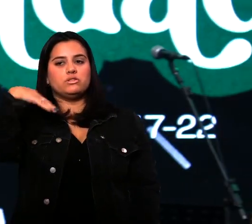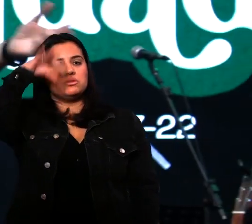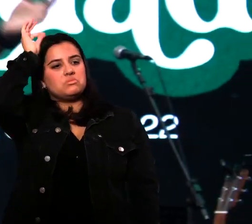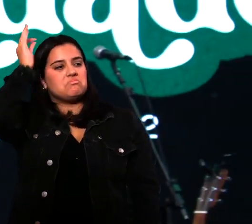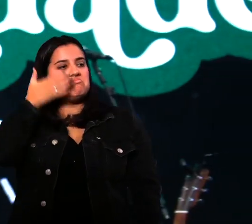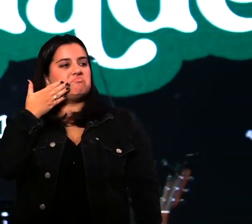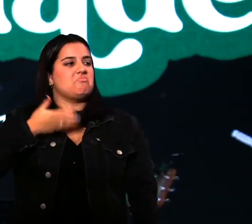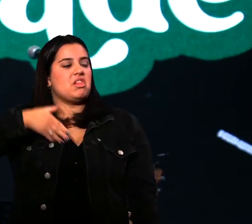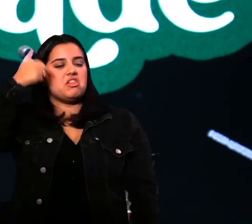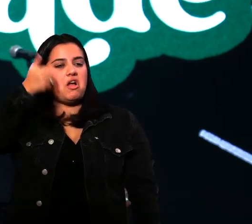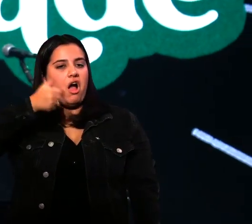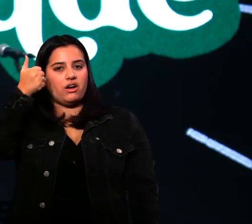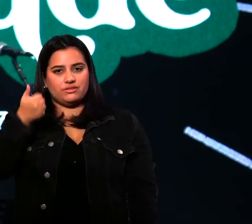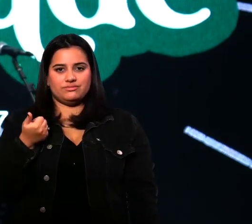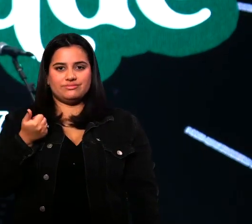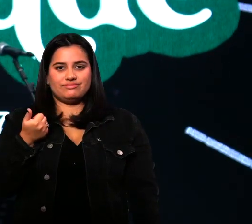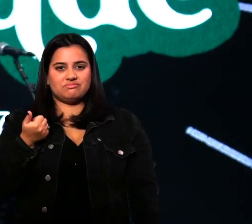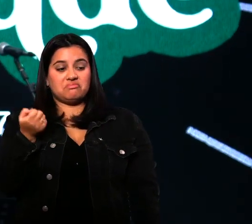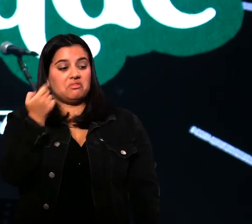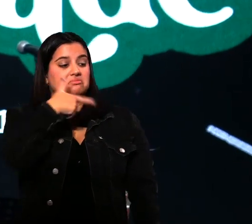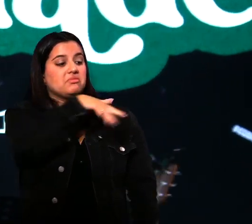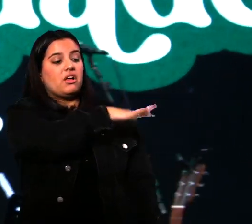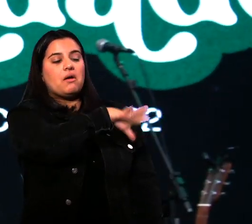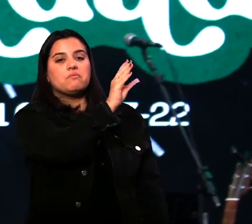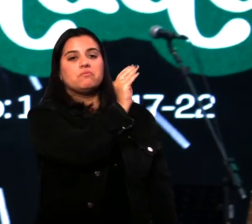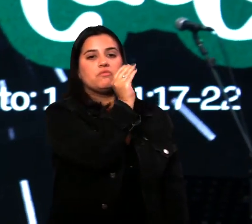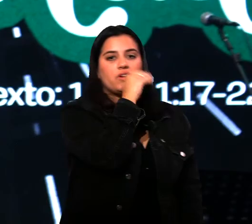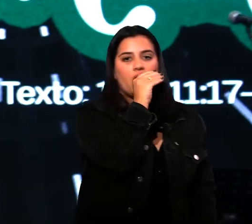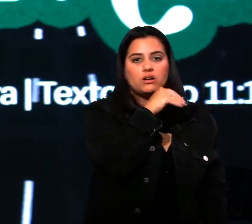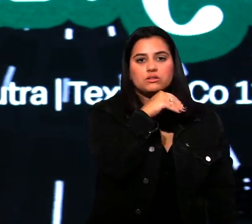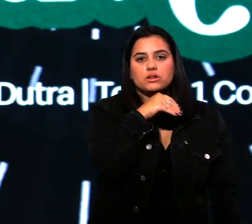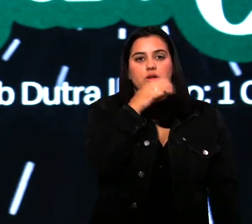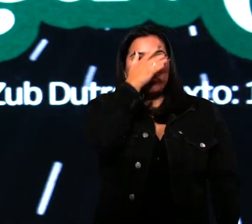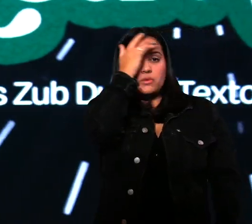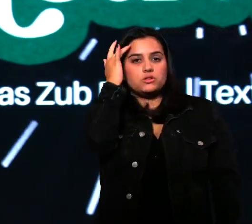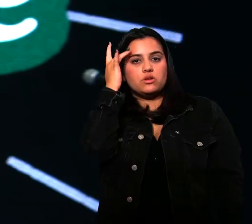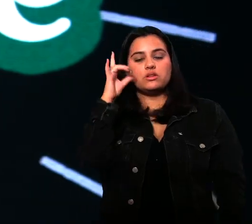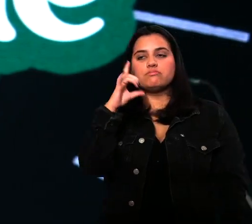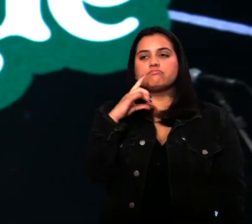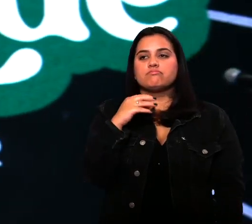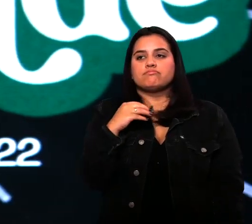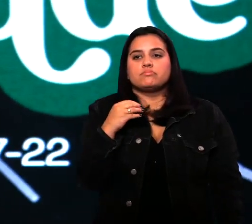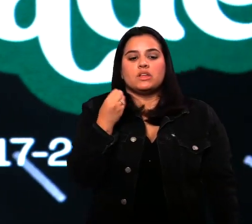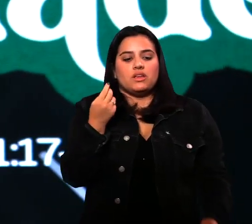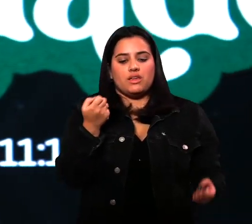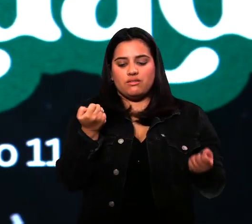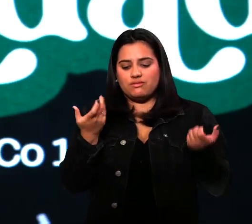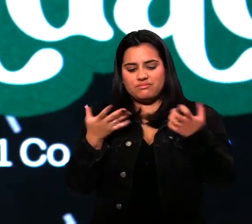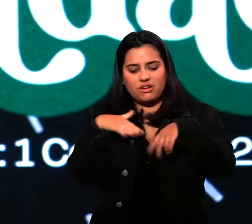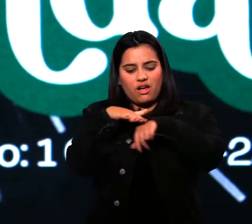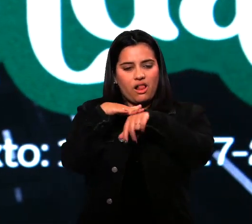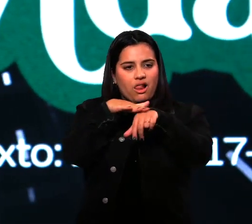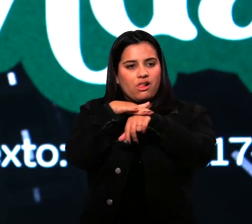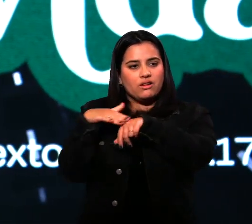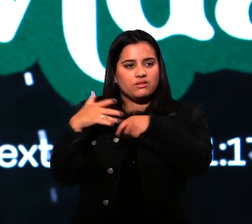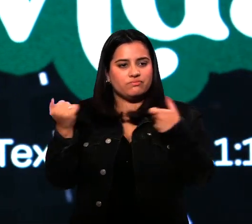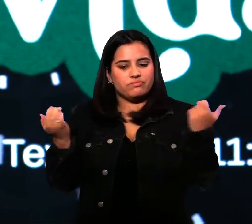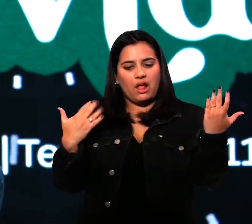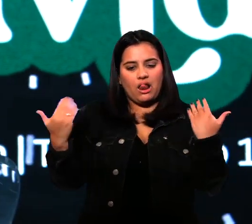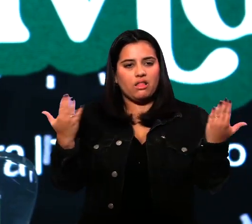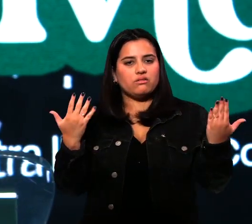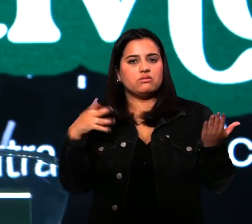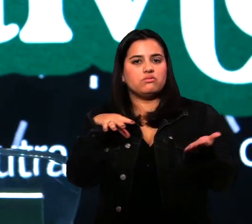a alguns dos irmãos naquele lugar, pessoas tentando obter vantagem sobre os outros, e eles nem se conversavam em alguns momentos. Olha que